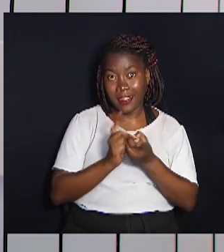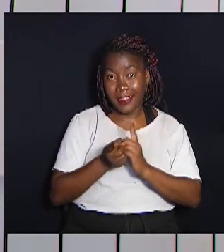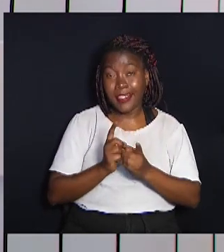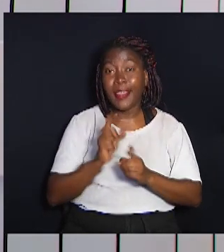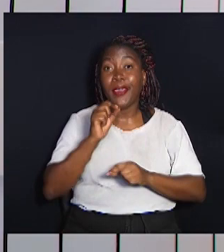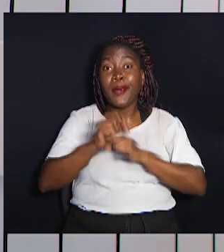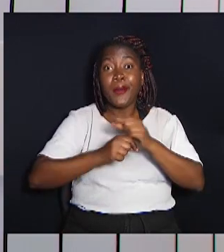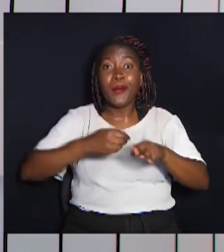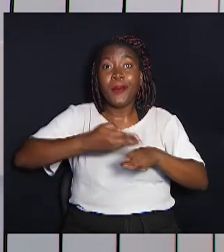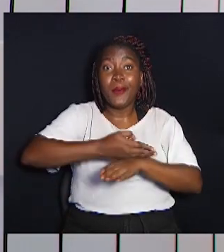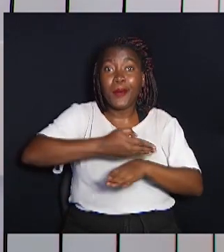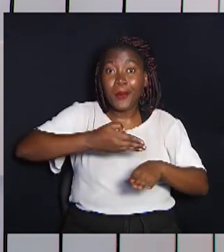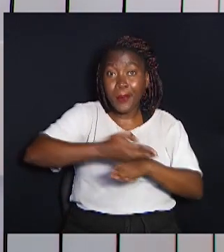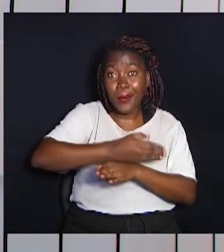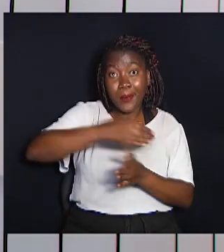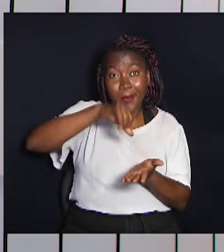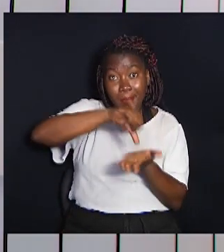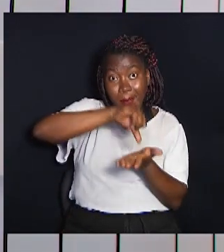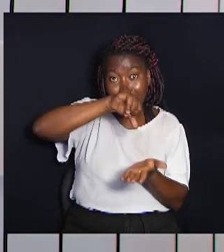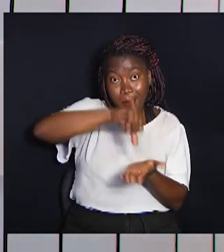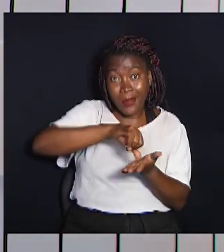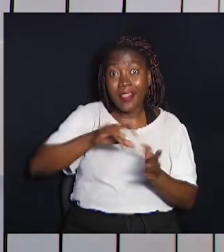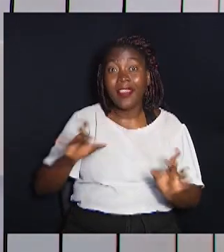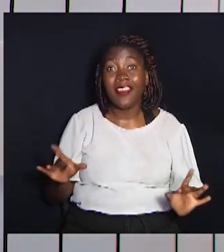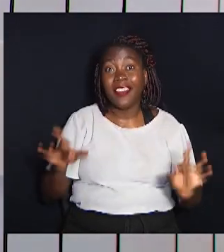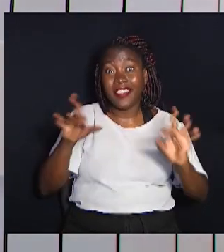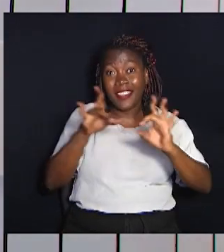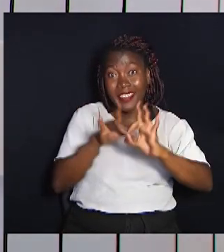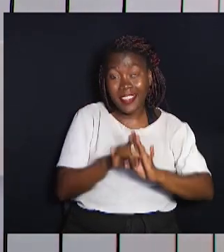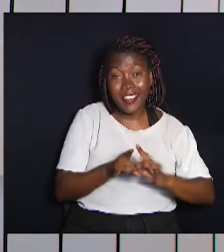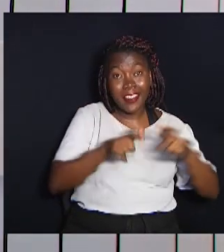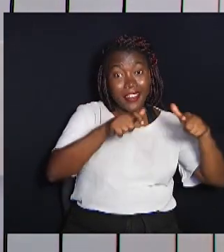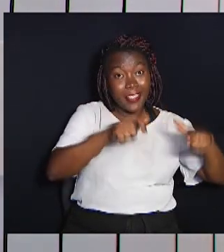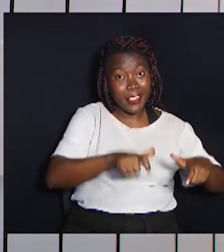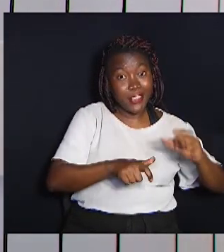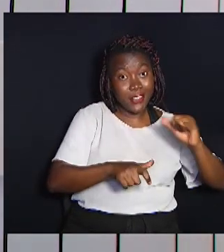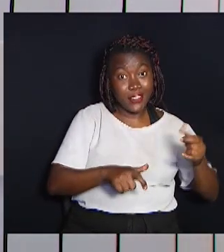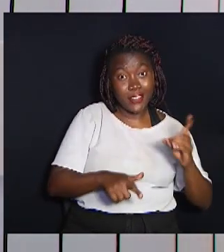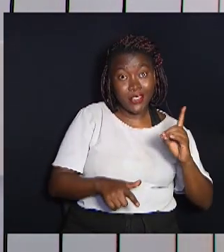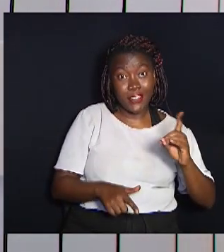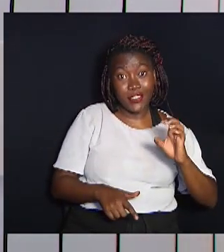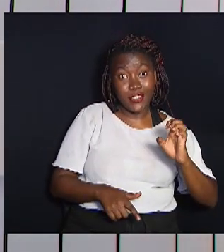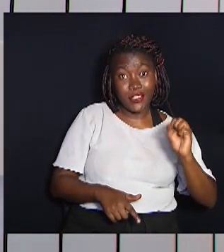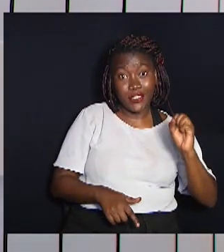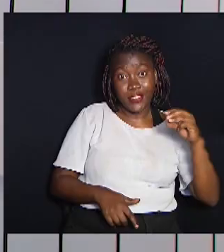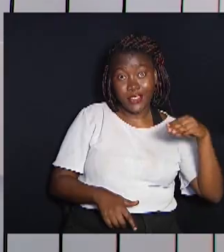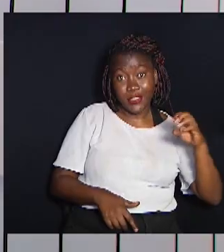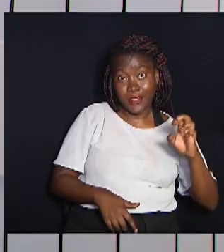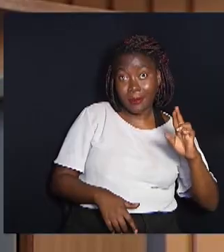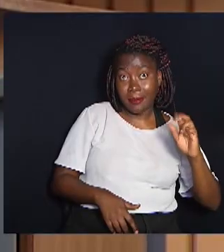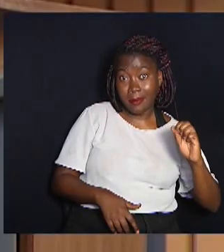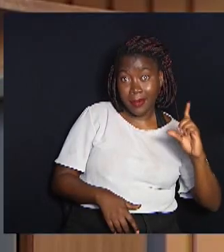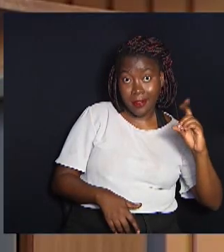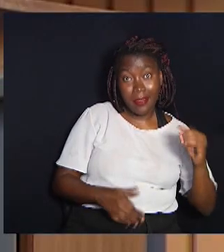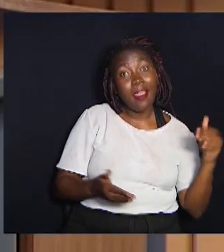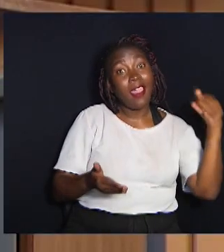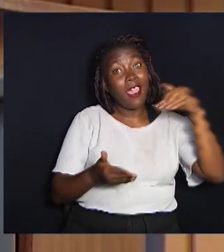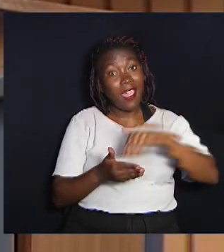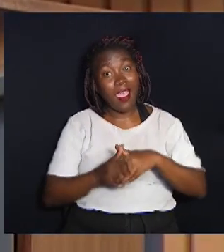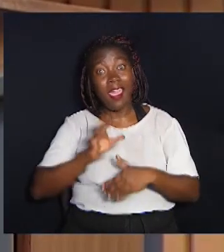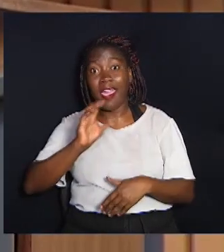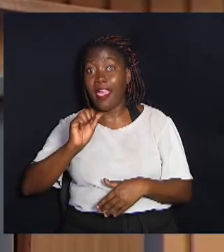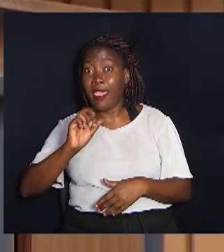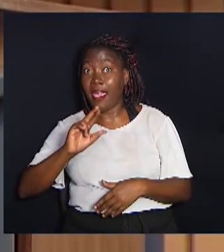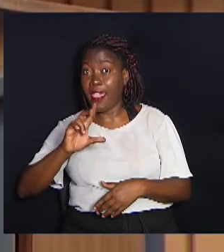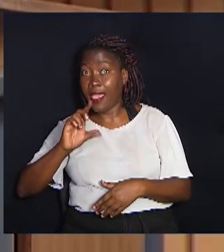rodoviária ligando a região do Jardim Esmeraldina à região do Jardim Carlos Lourenço.